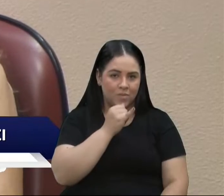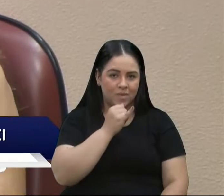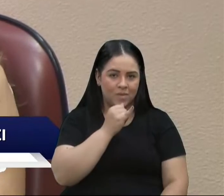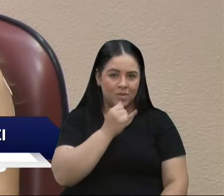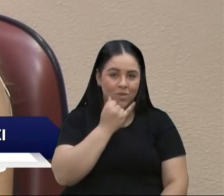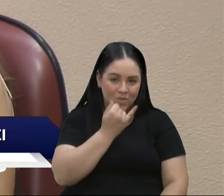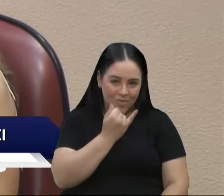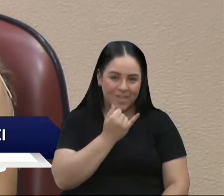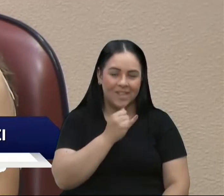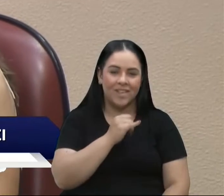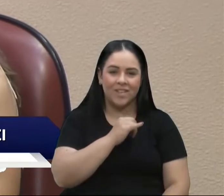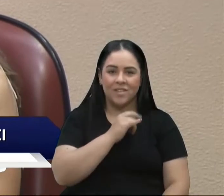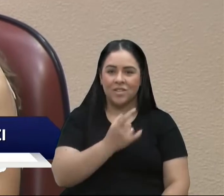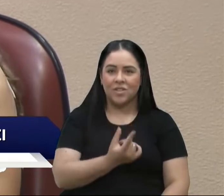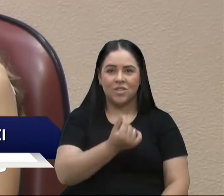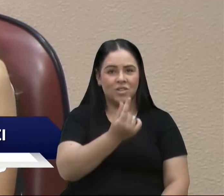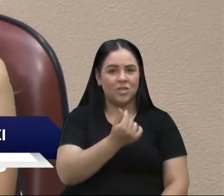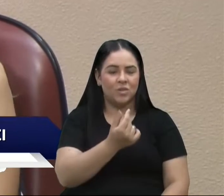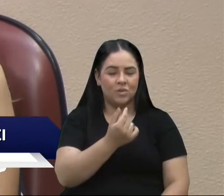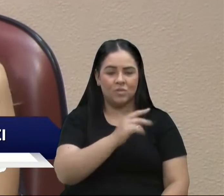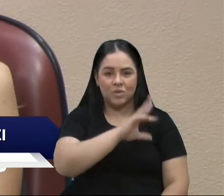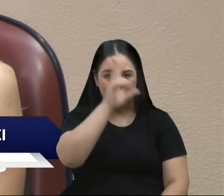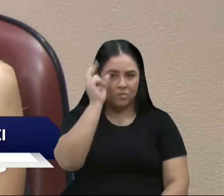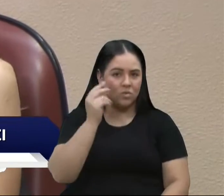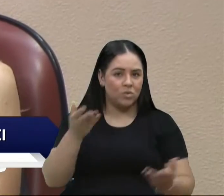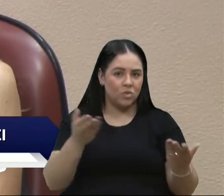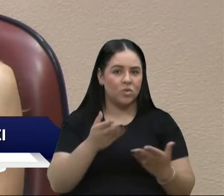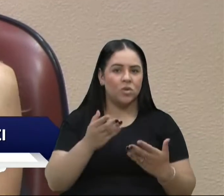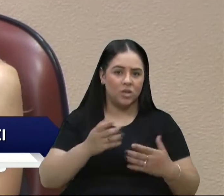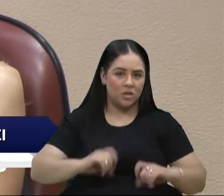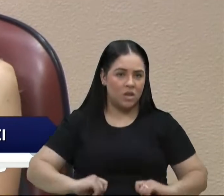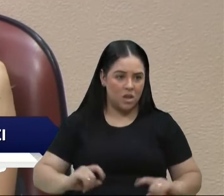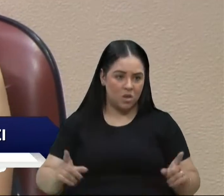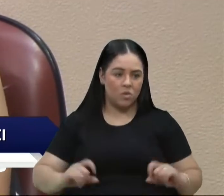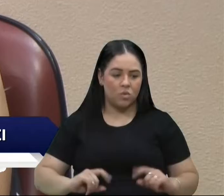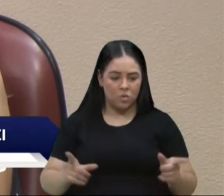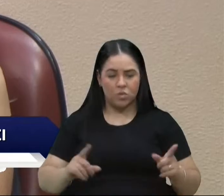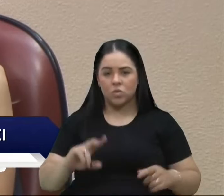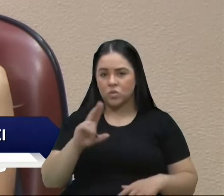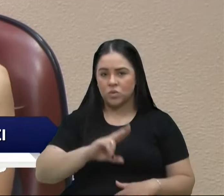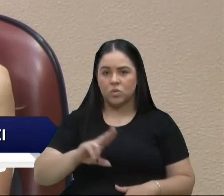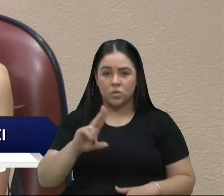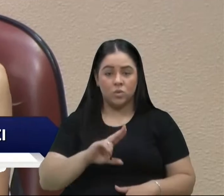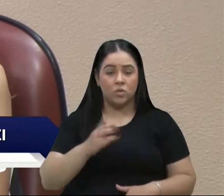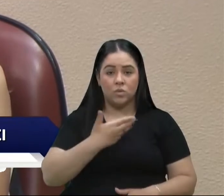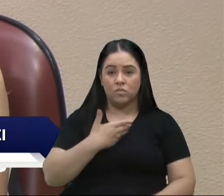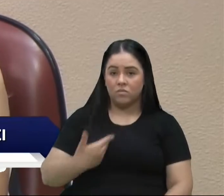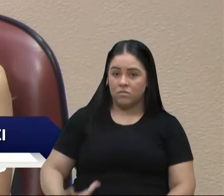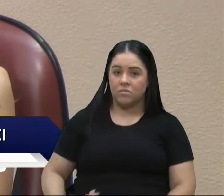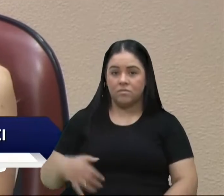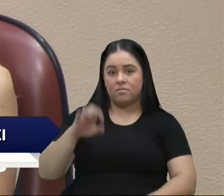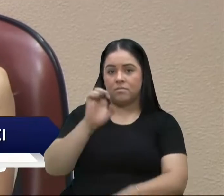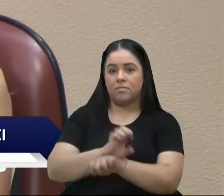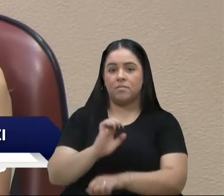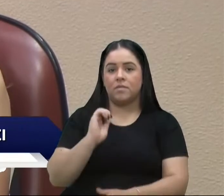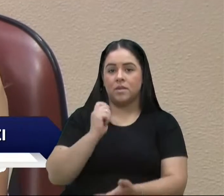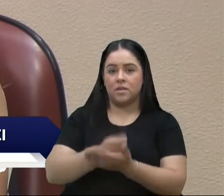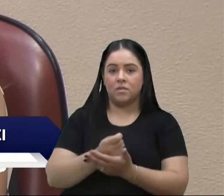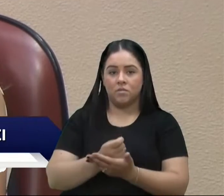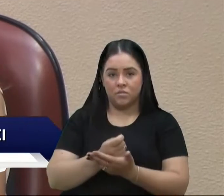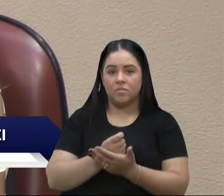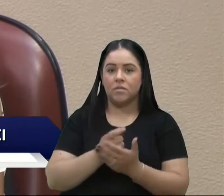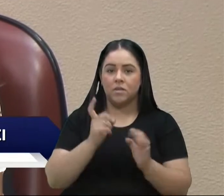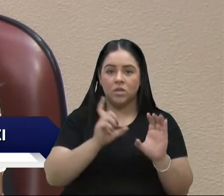o município já gastou e que o governo do estado está fazendo o pagamento desta dívida nesse